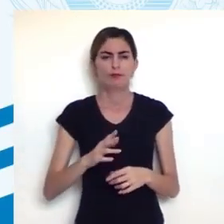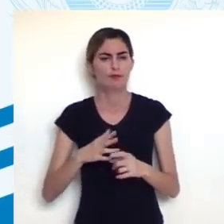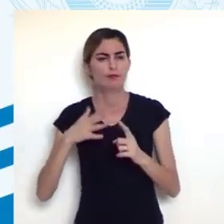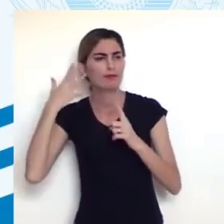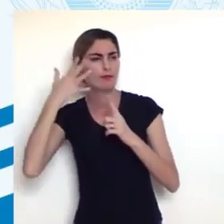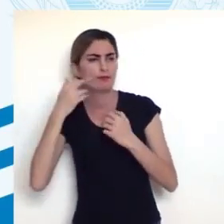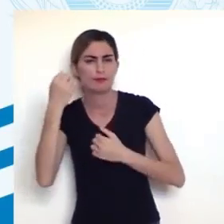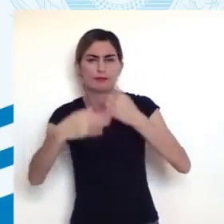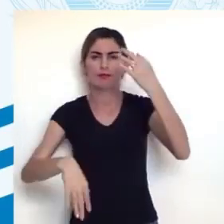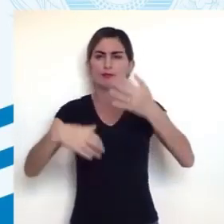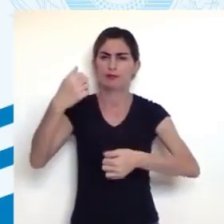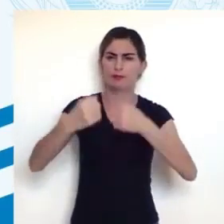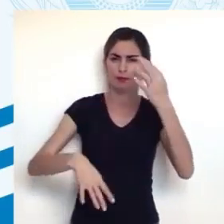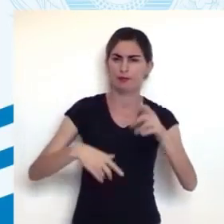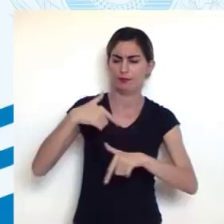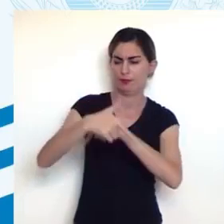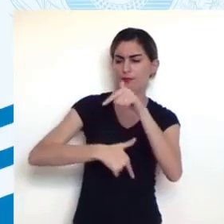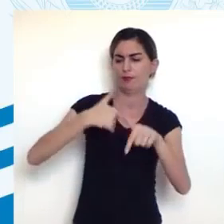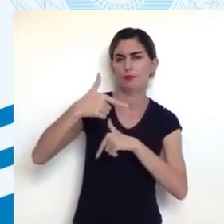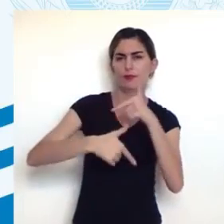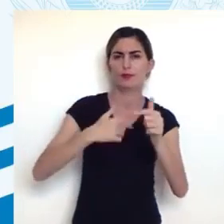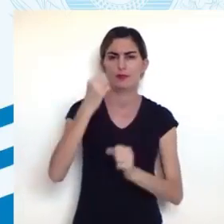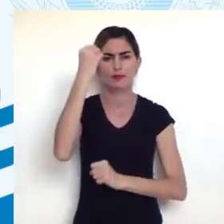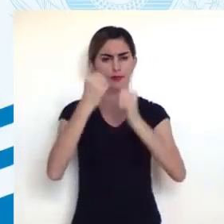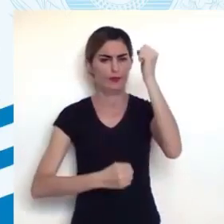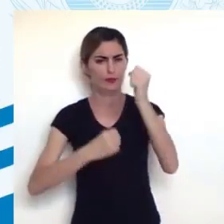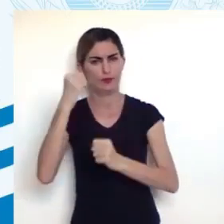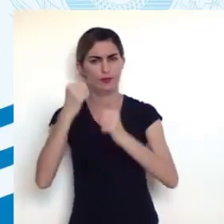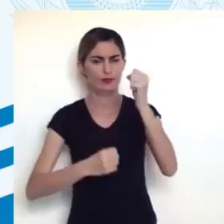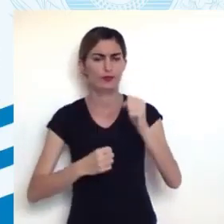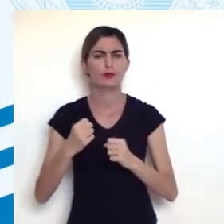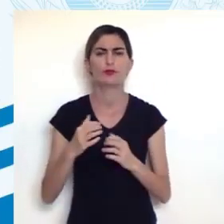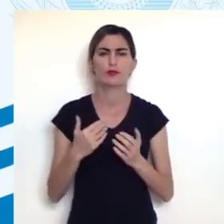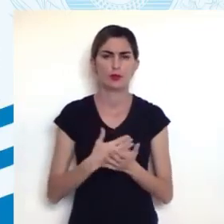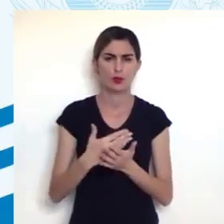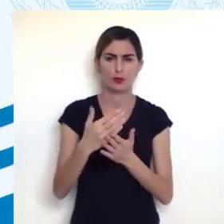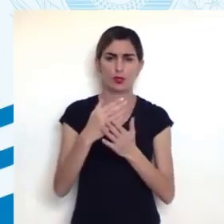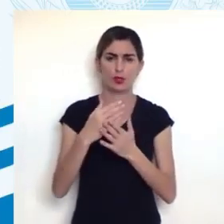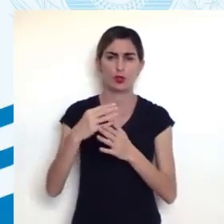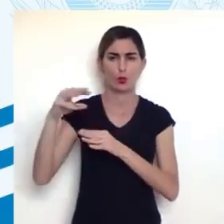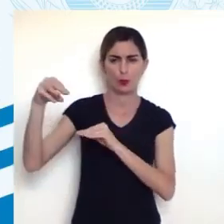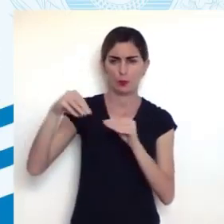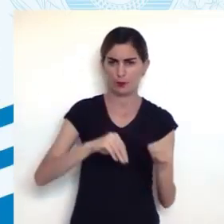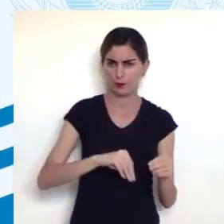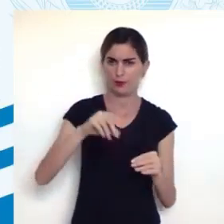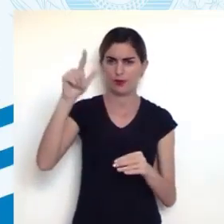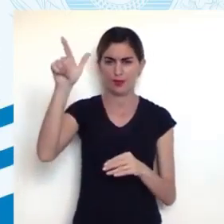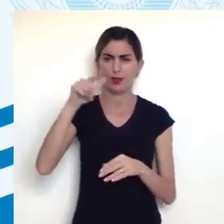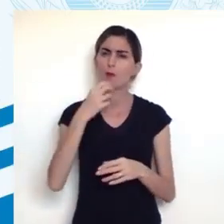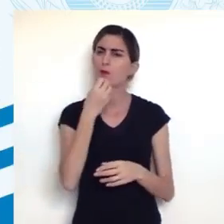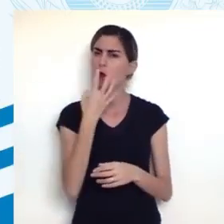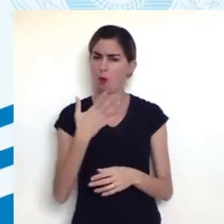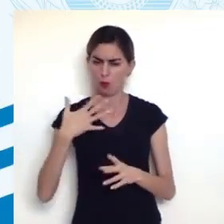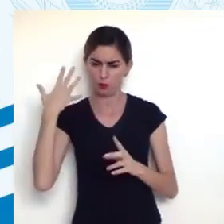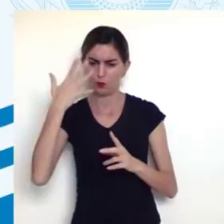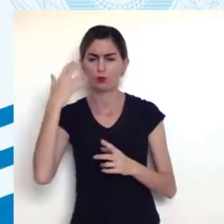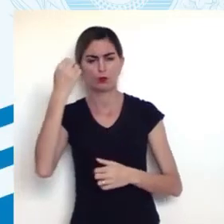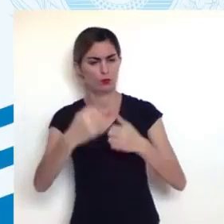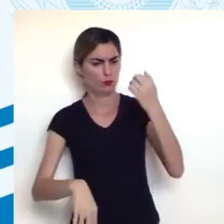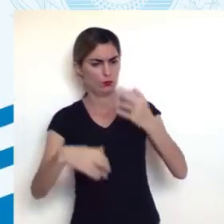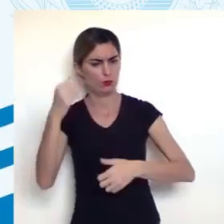discurso convocado pelos trabalhadores das fábricas começaram. Então, os imigrantes eram bons em seus